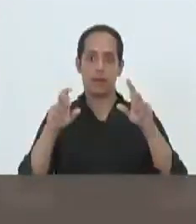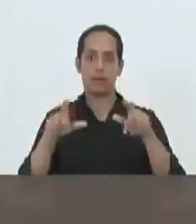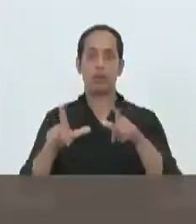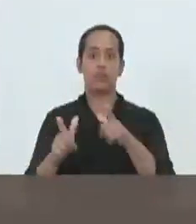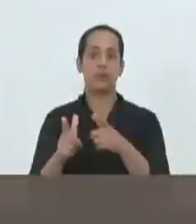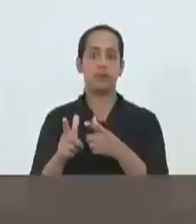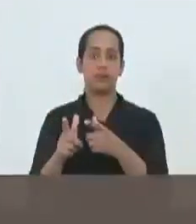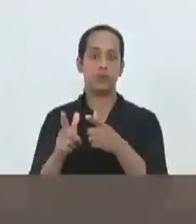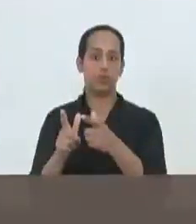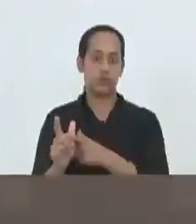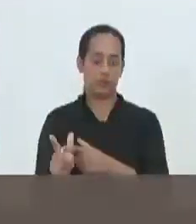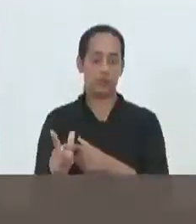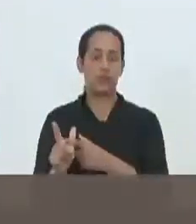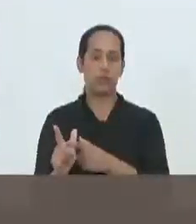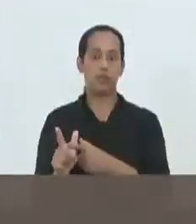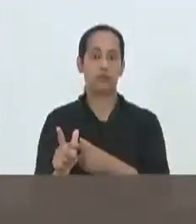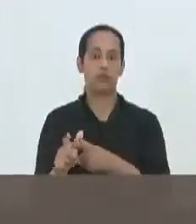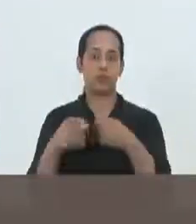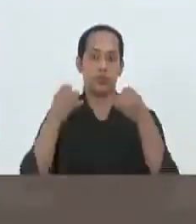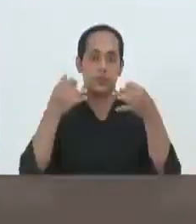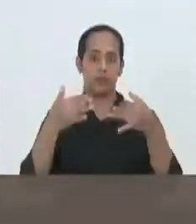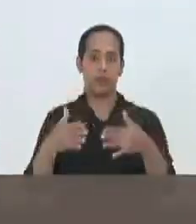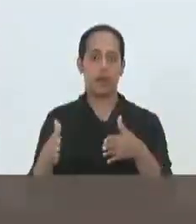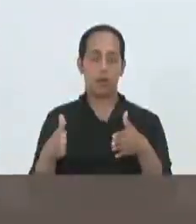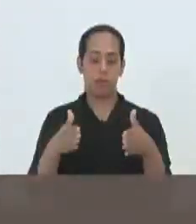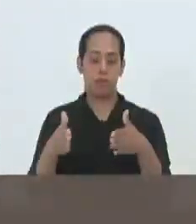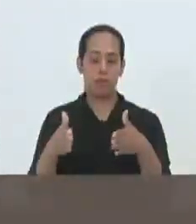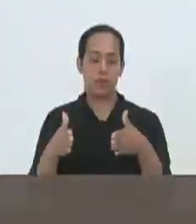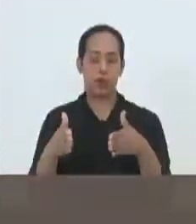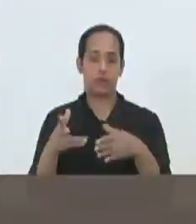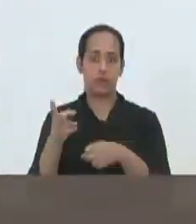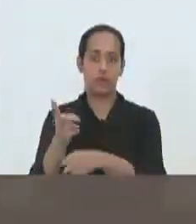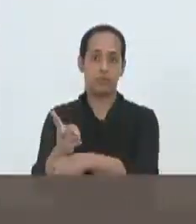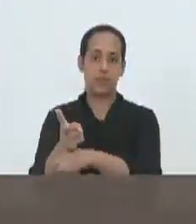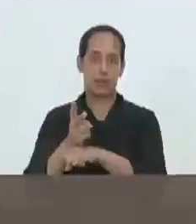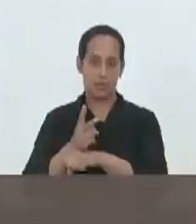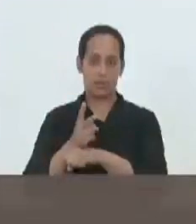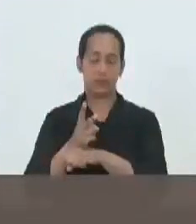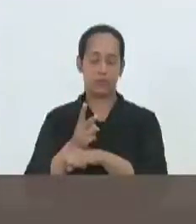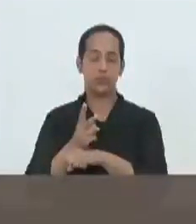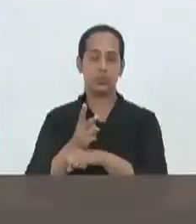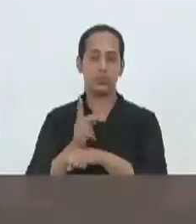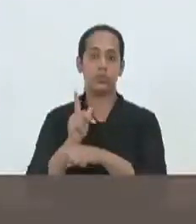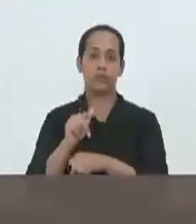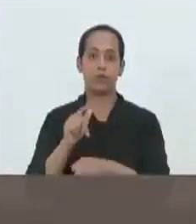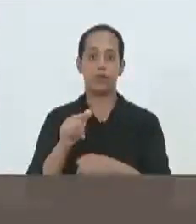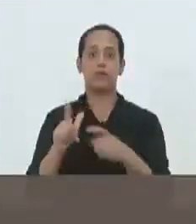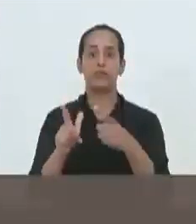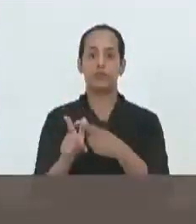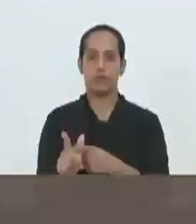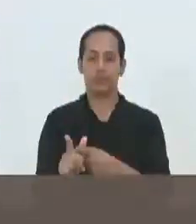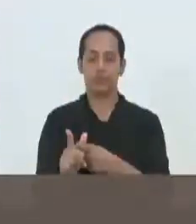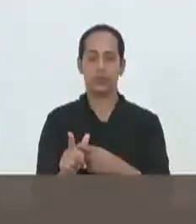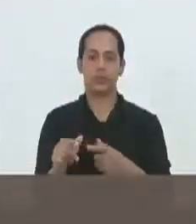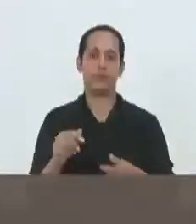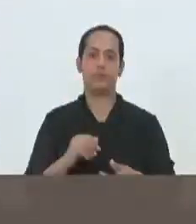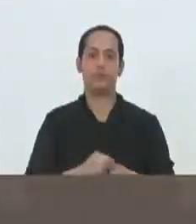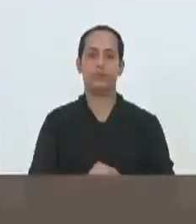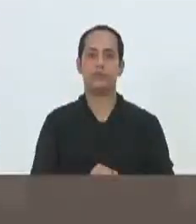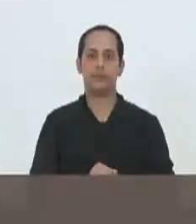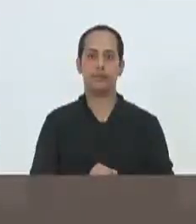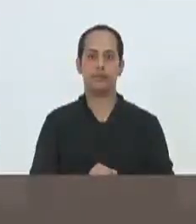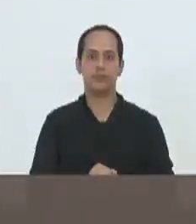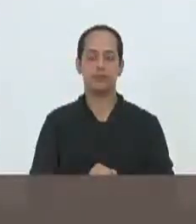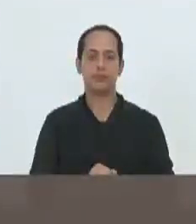empréstimos que a gente Tomou vão se tornar dívidas vou tomar a liberdade de levar para lá o slide quando a gente fala da dívida só